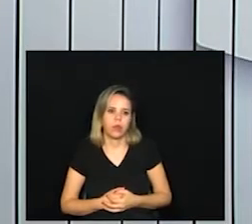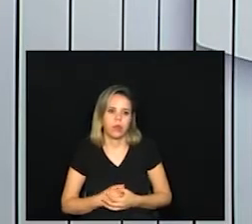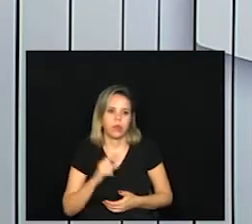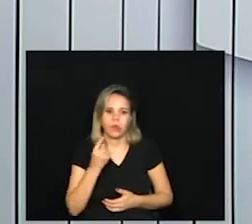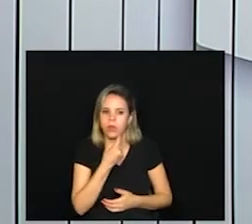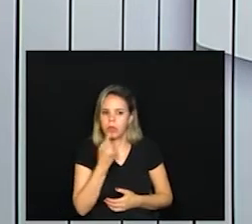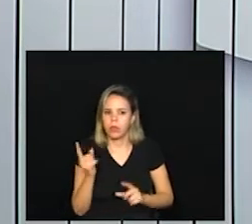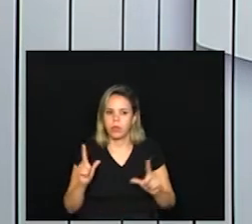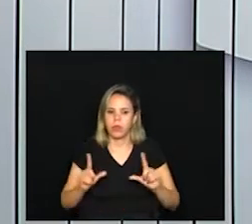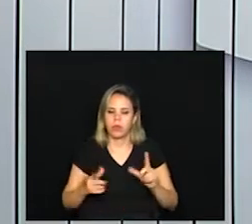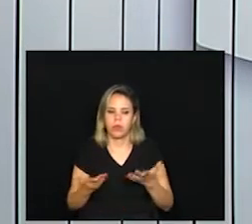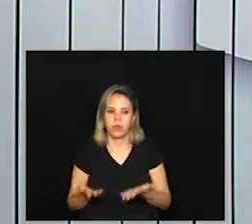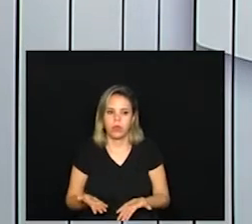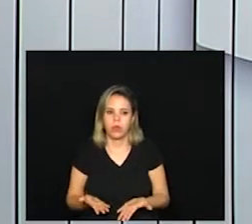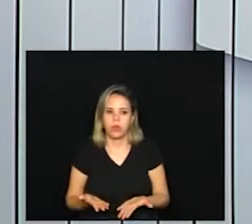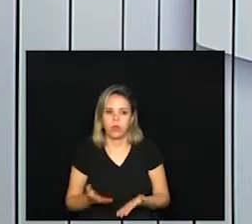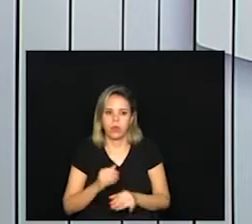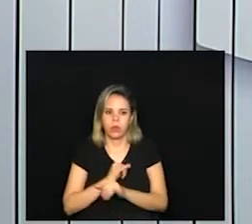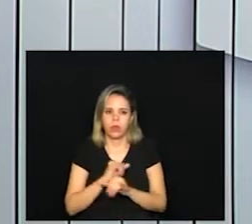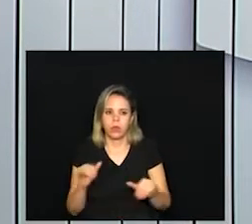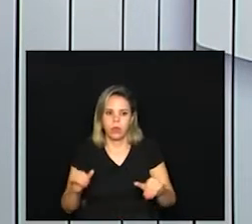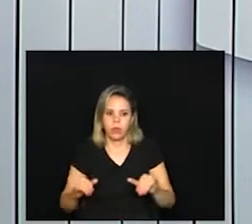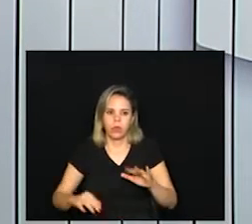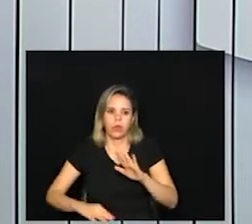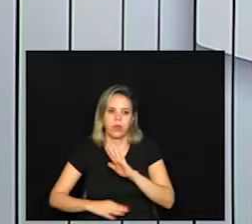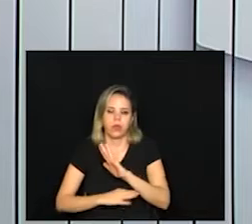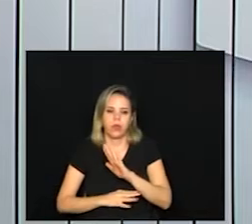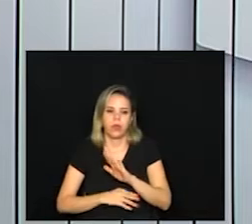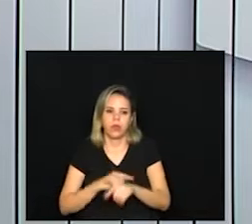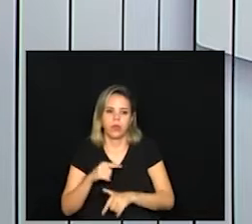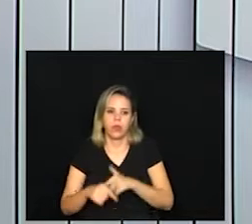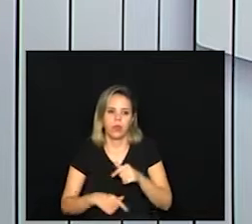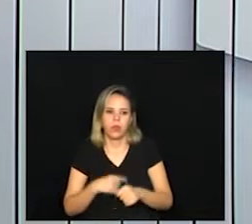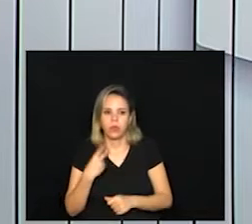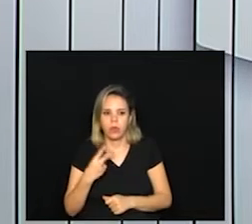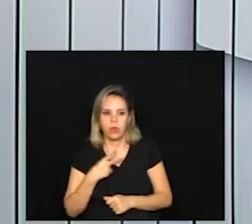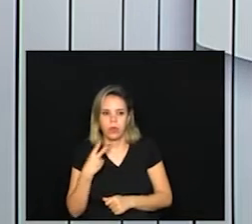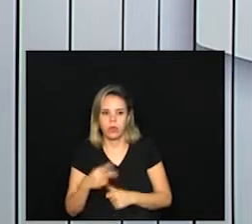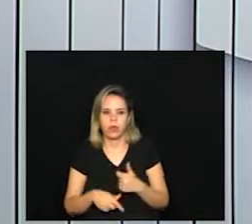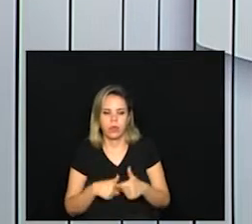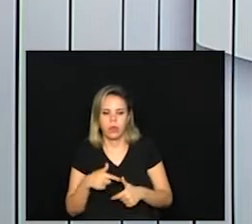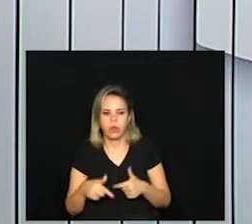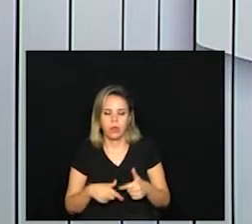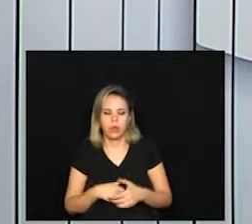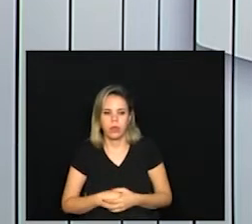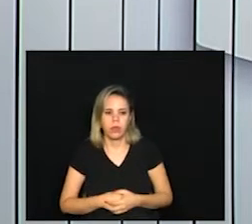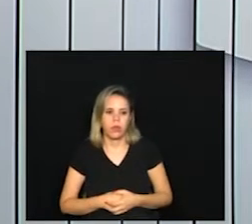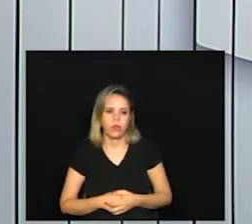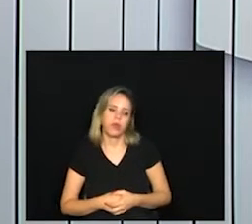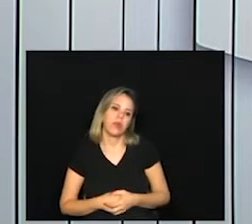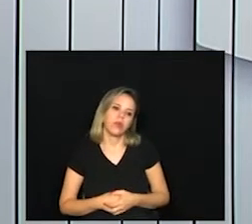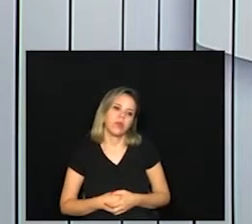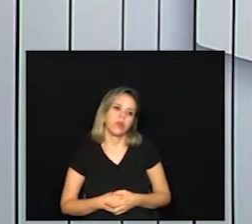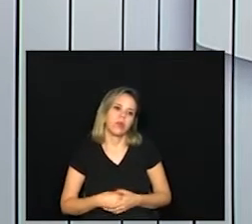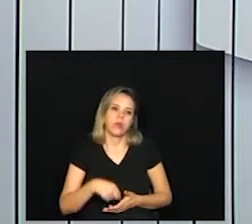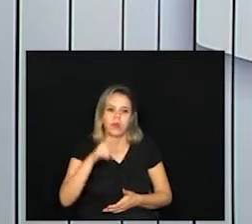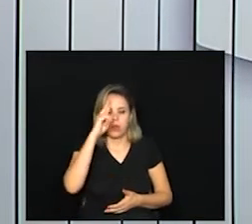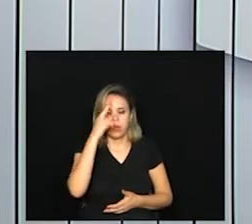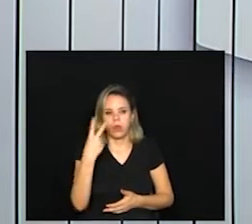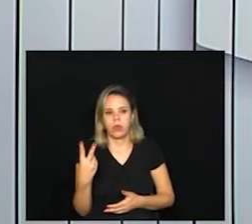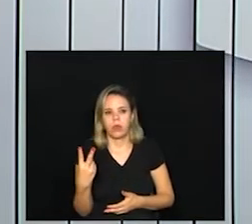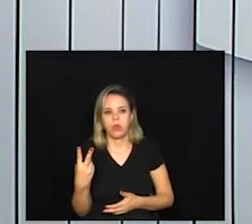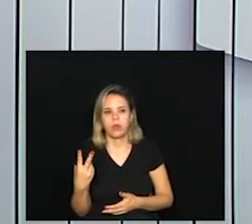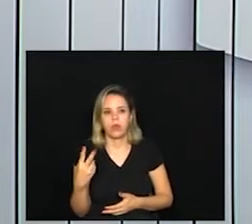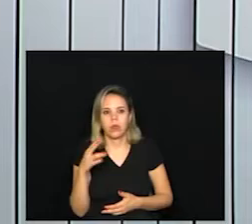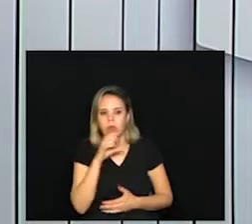Abreu retorna aos nossos estúdios com as informações da Câmara de Campinas, com o trabalho dos parlamentares. Meio-dia e dois, vamos